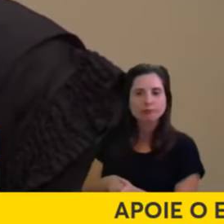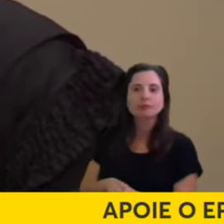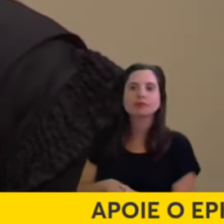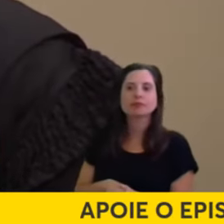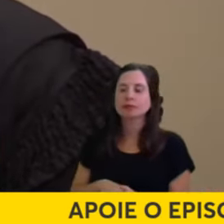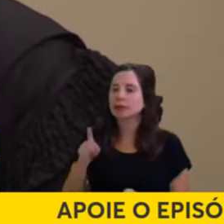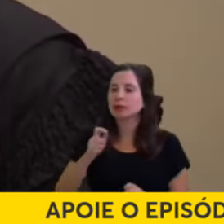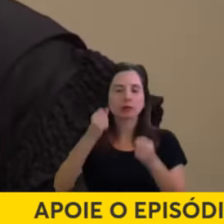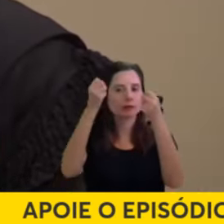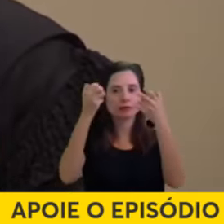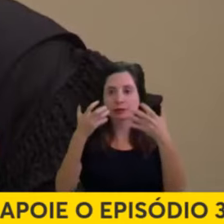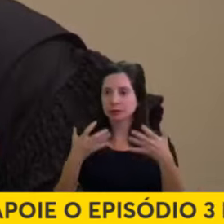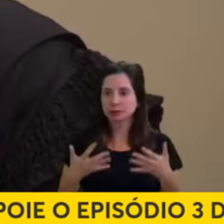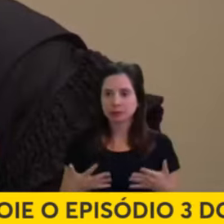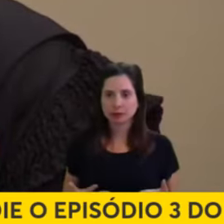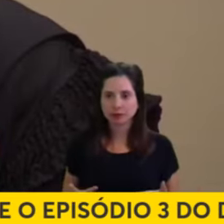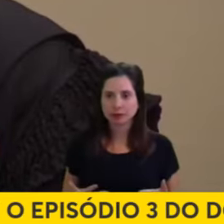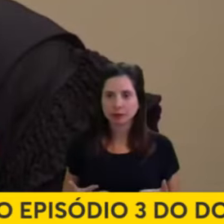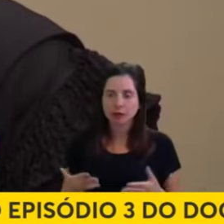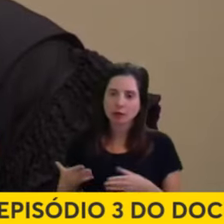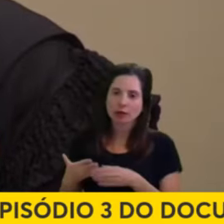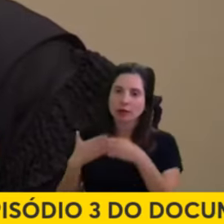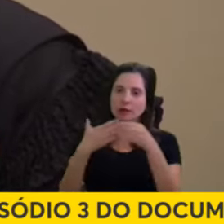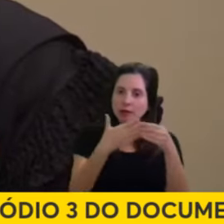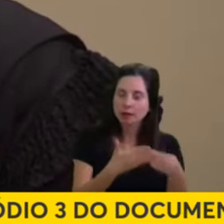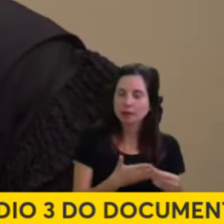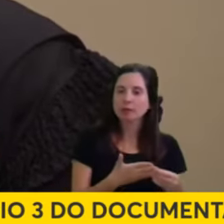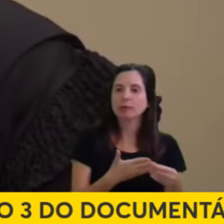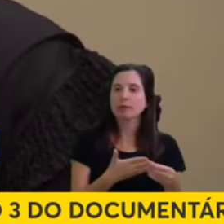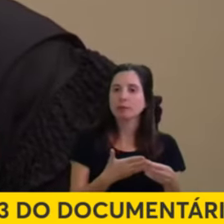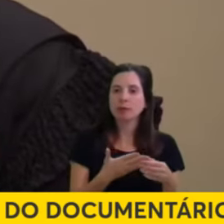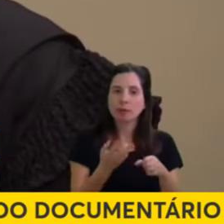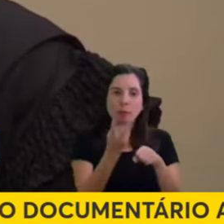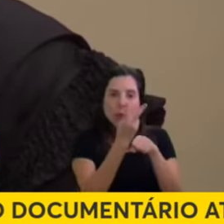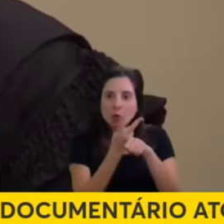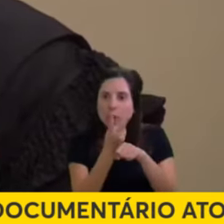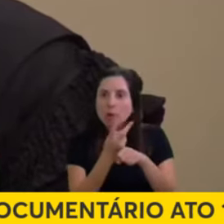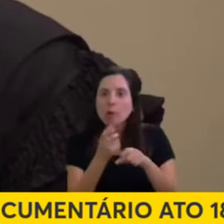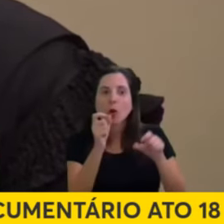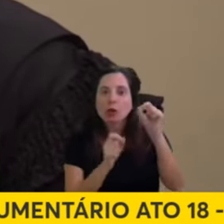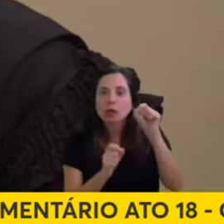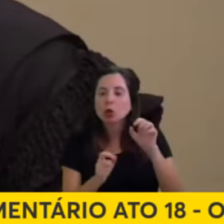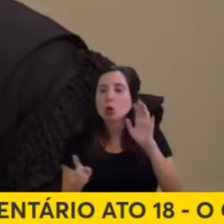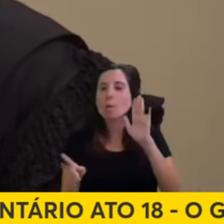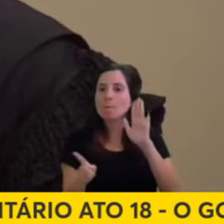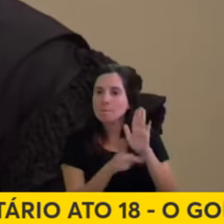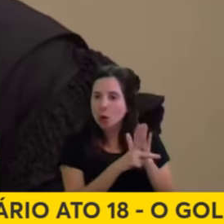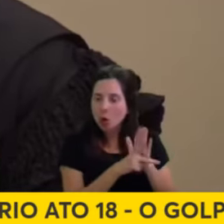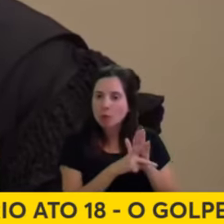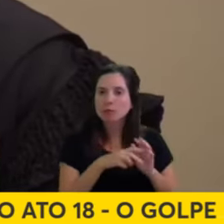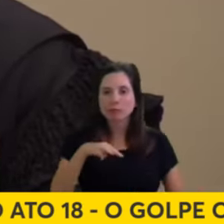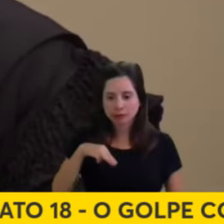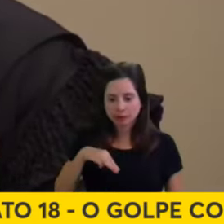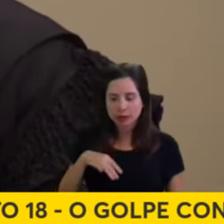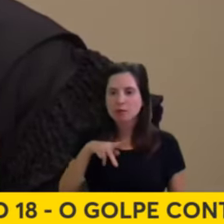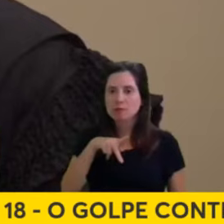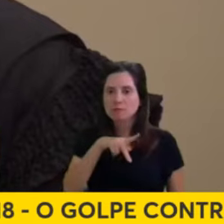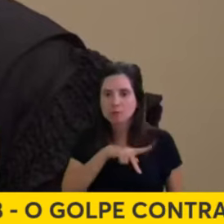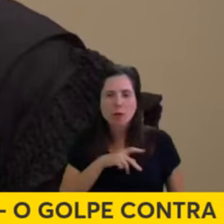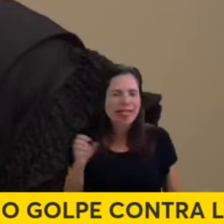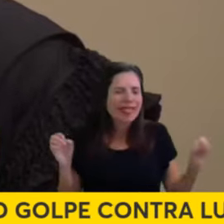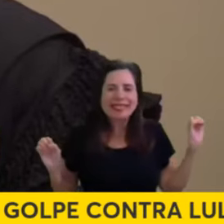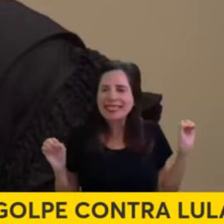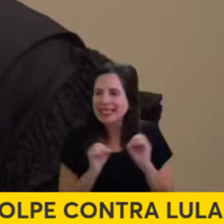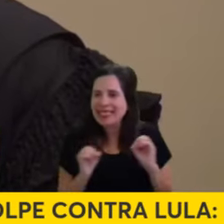justifica o encaminhamento de peças à procuradoria para apuração inclusive porque no próprio parecer do Ministério Público nada foi sinalizado